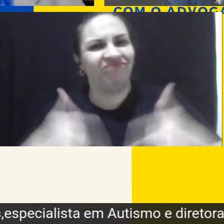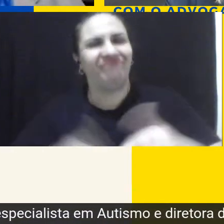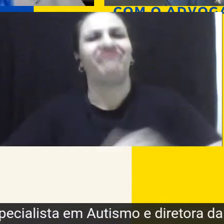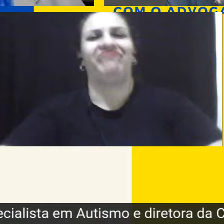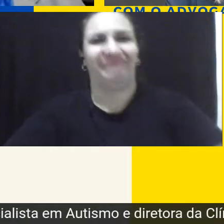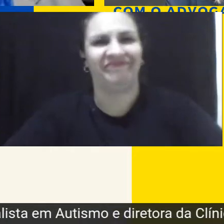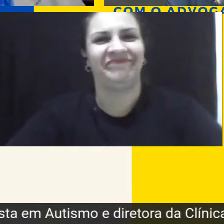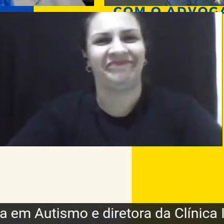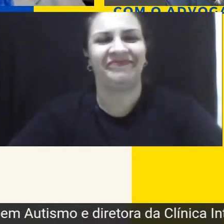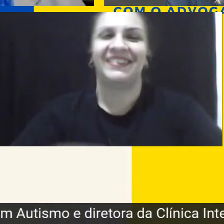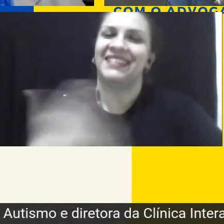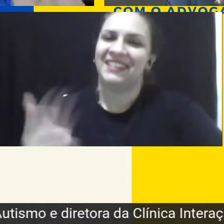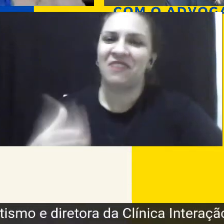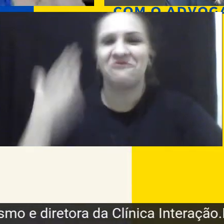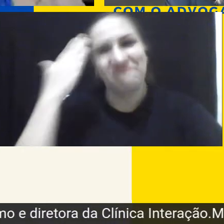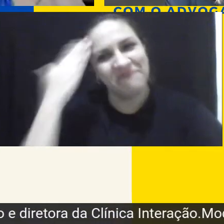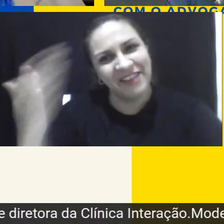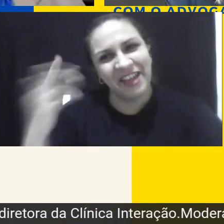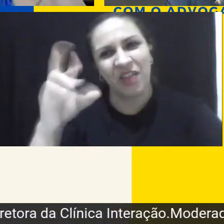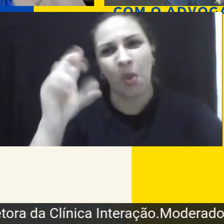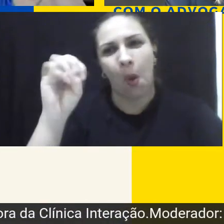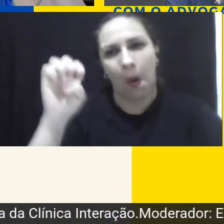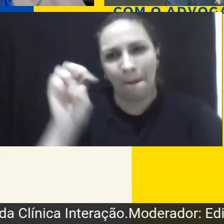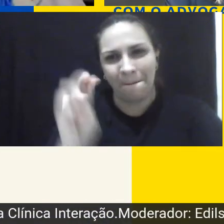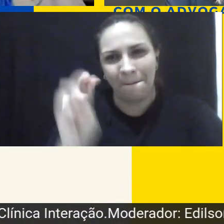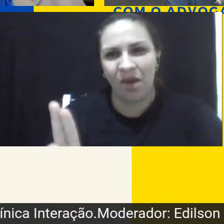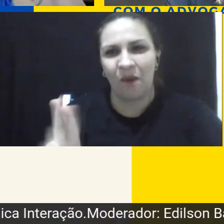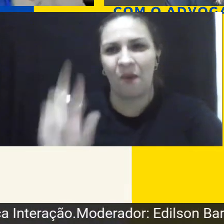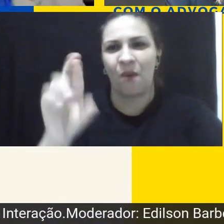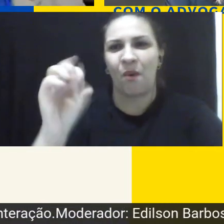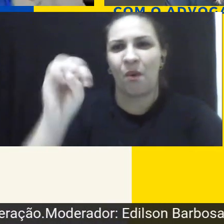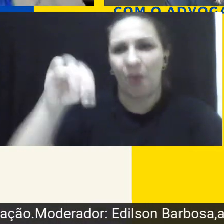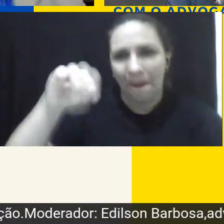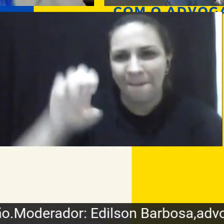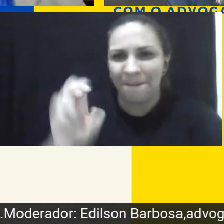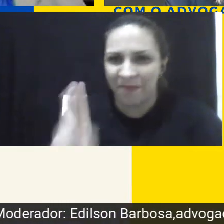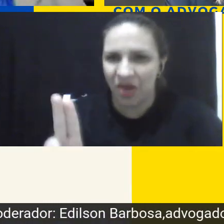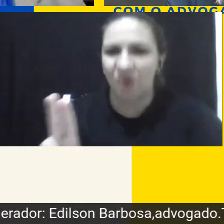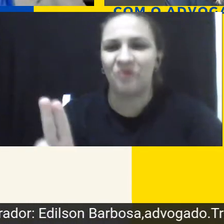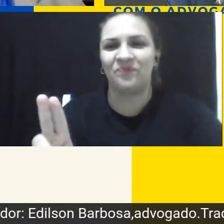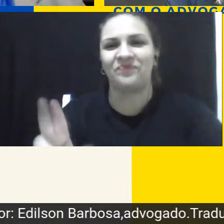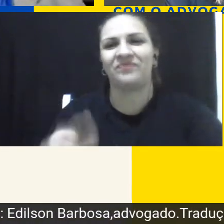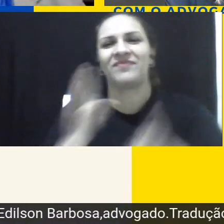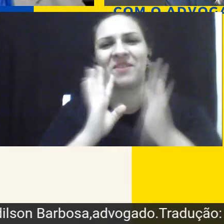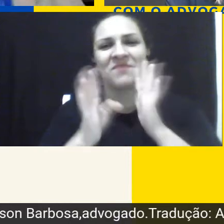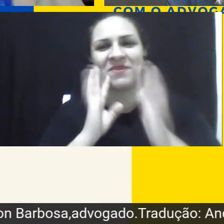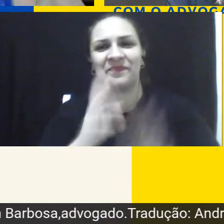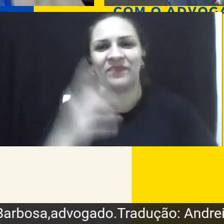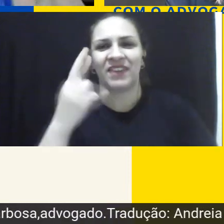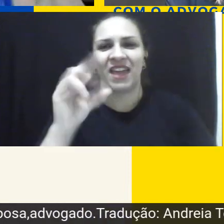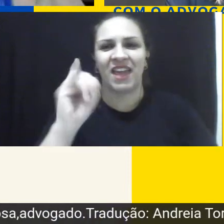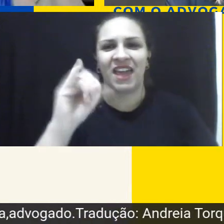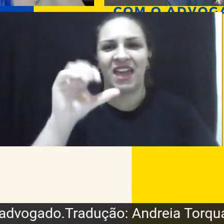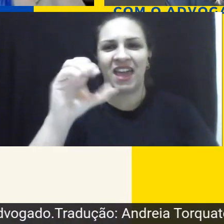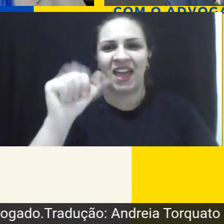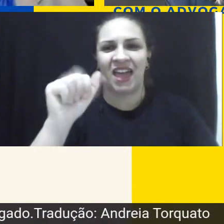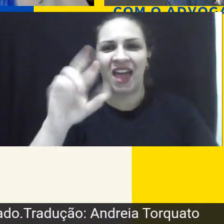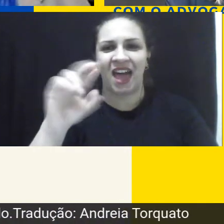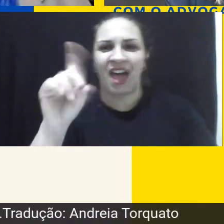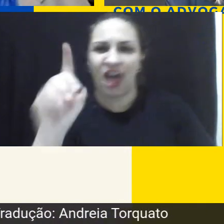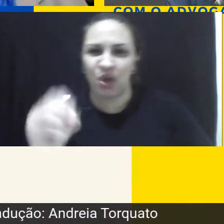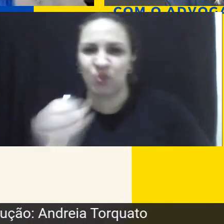Então, o doutor Romeu, obrigado por estar conosco, né? Ele veio via Facebook. Ricardo Antônio, boa noite.